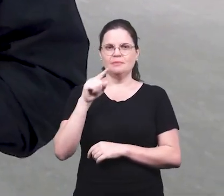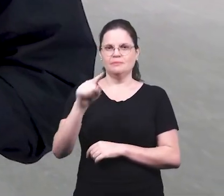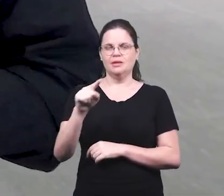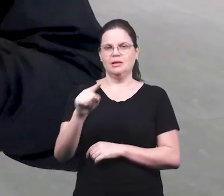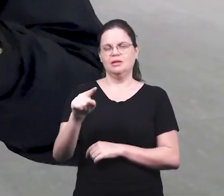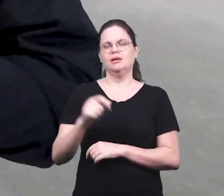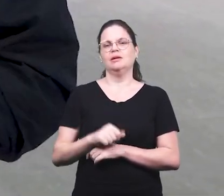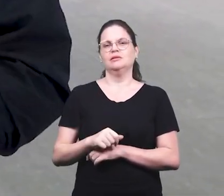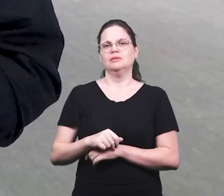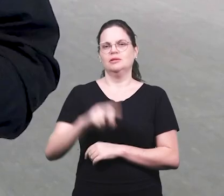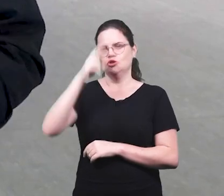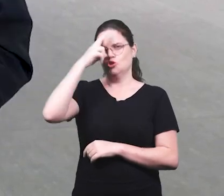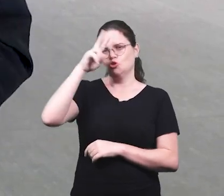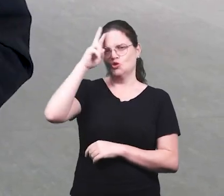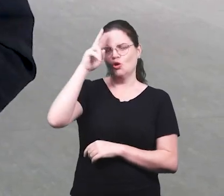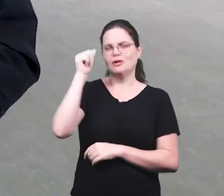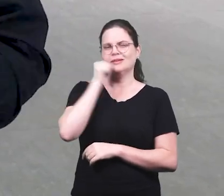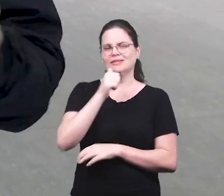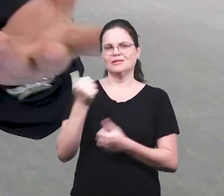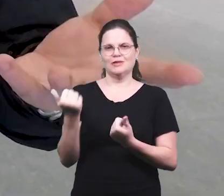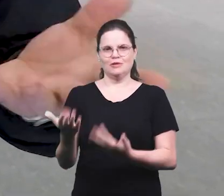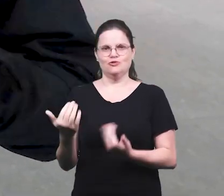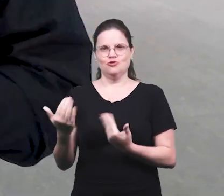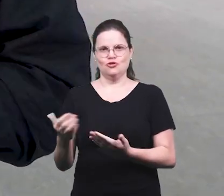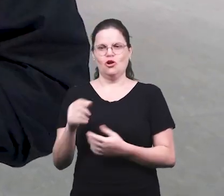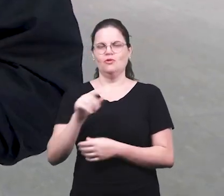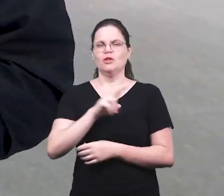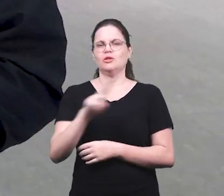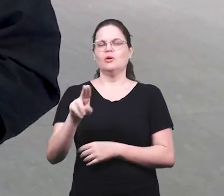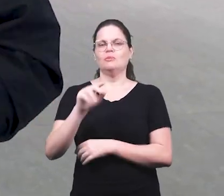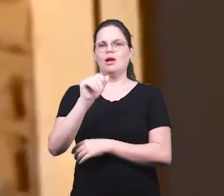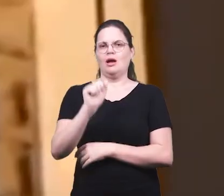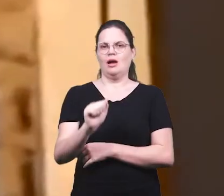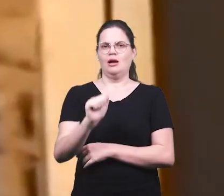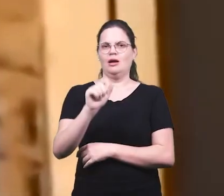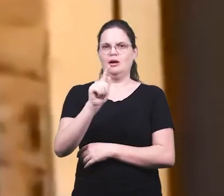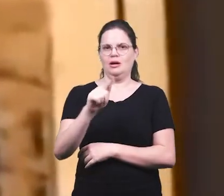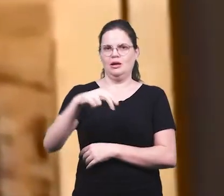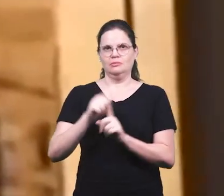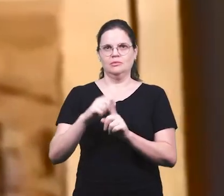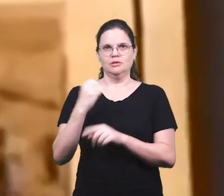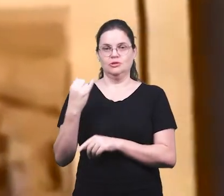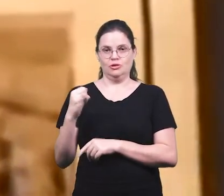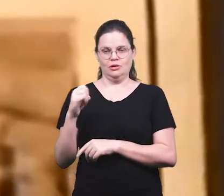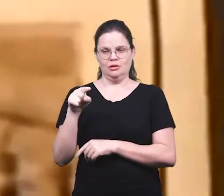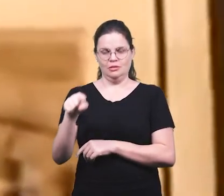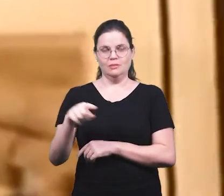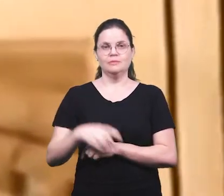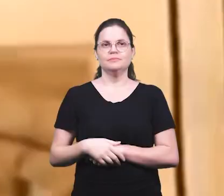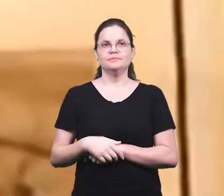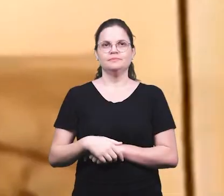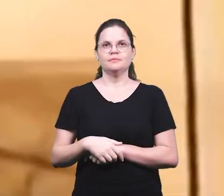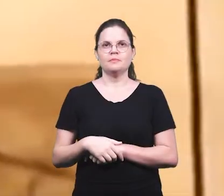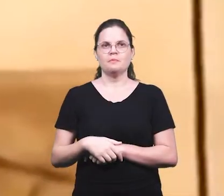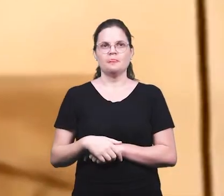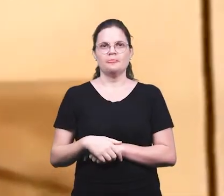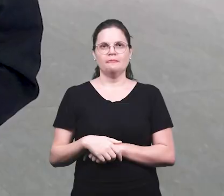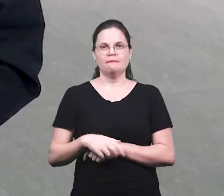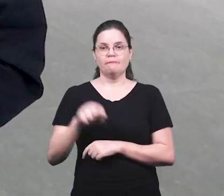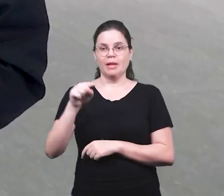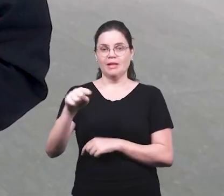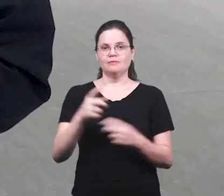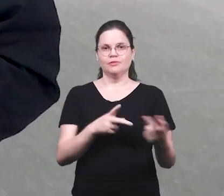Osman, essa estudante de 30 anos que foi batizada com o Espírito Santo, que falou em línguas, ele se muda para Los